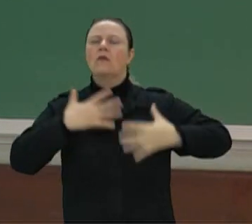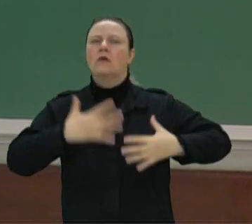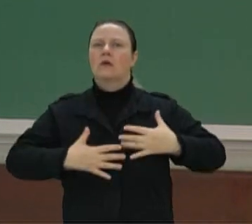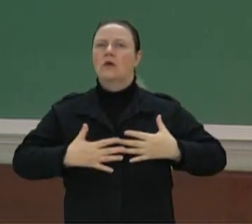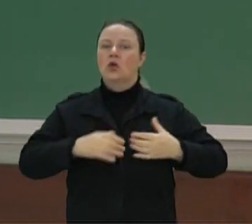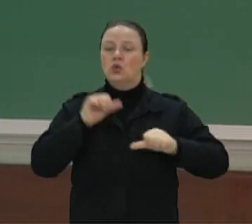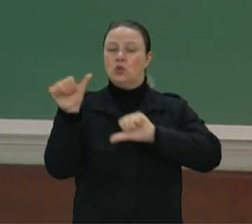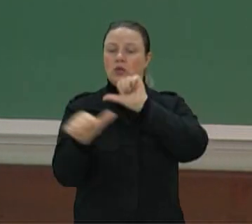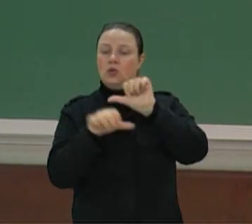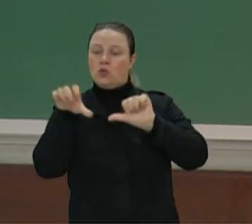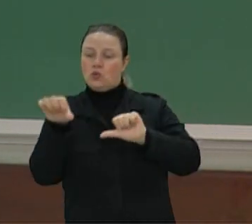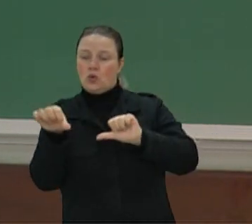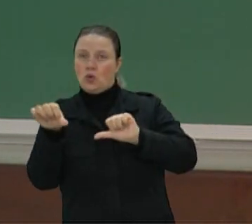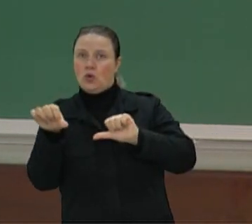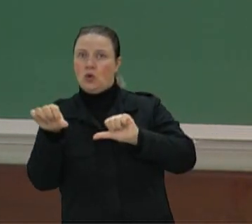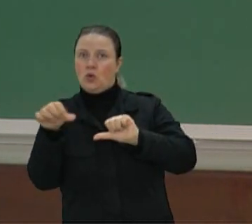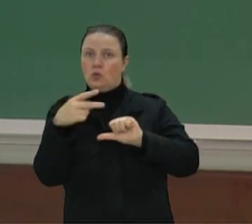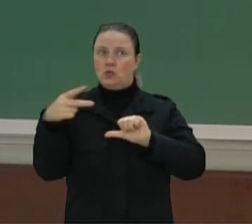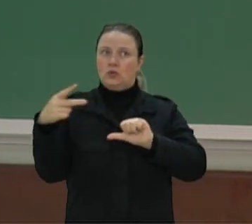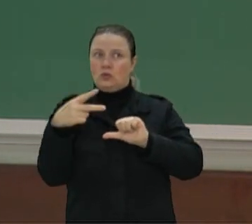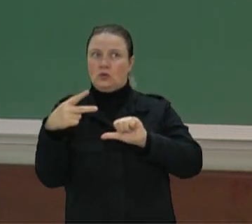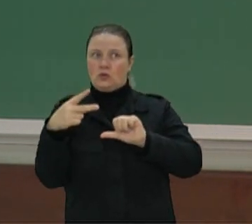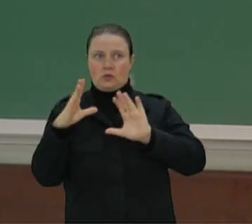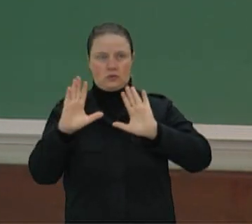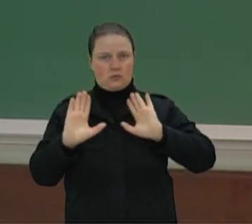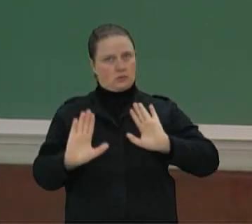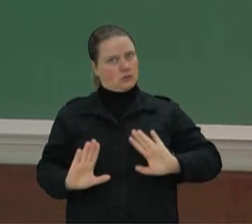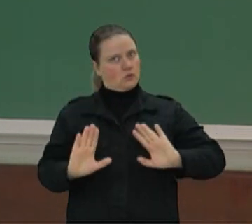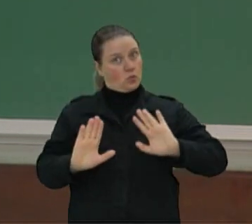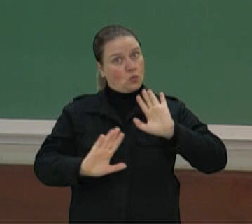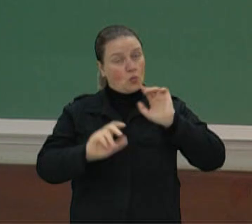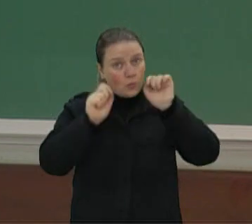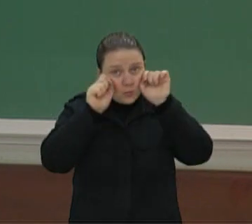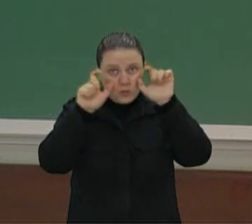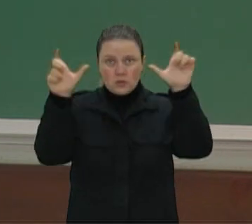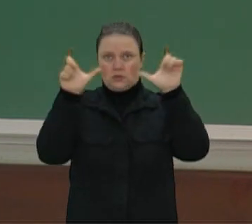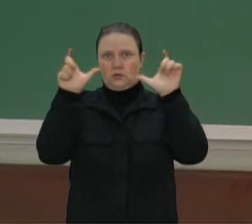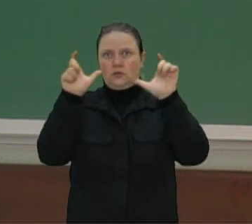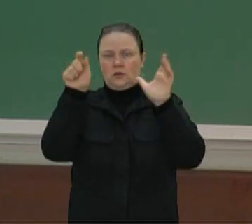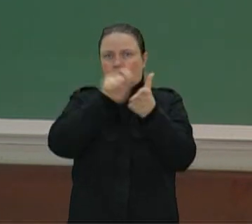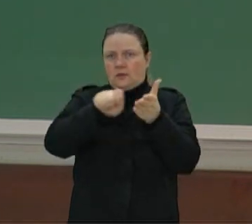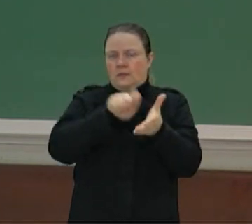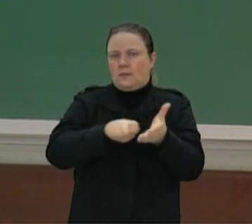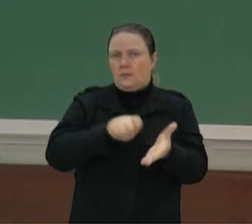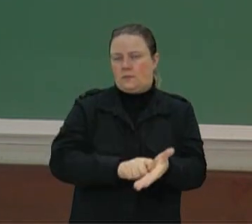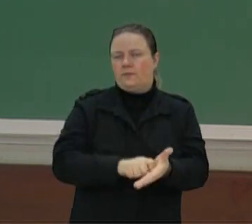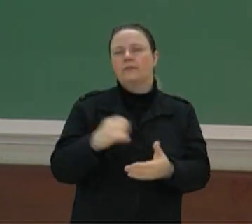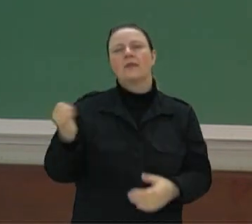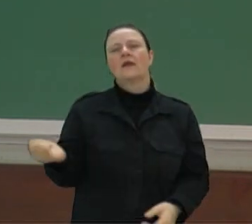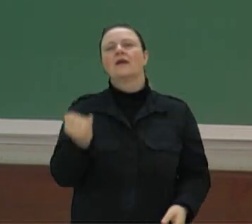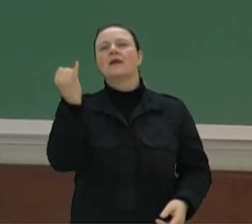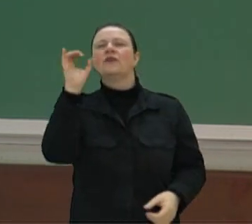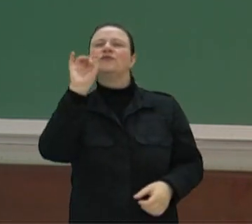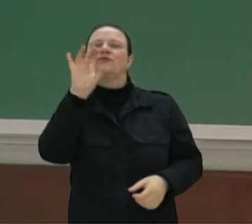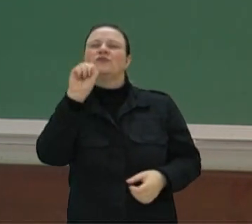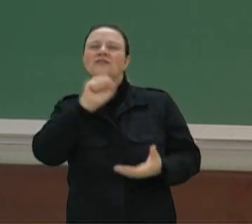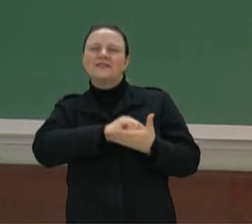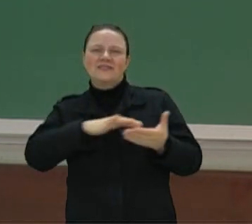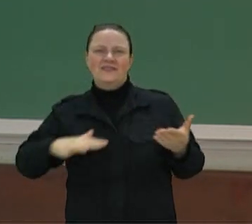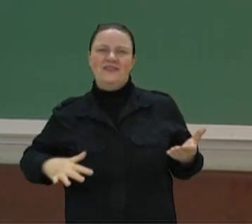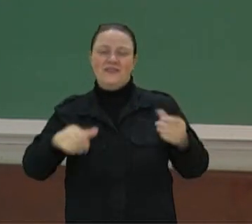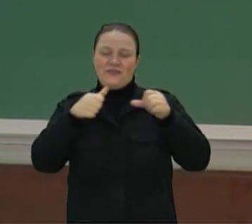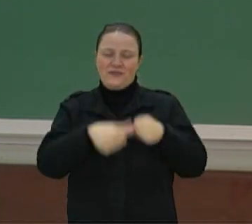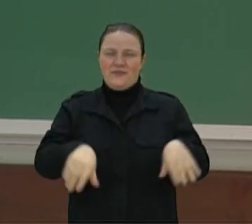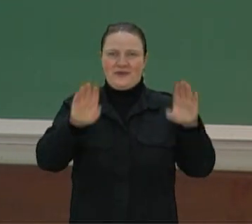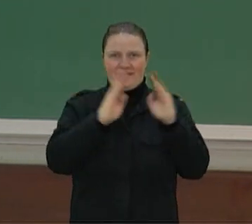9 por 22? Então, por isso que é bom que você anota as informações. Então, era só esse exercício que ficou para